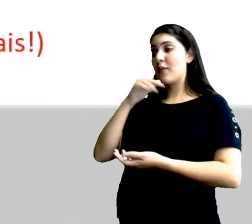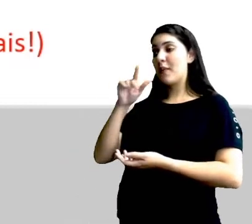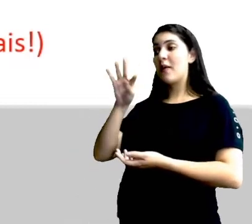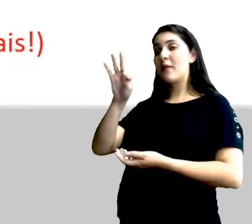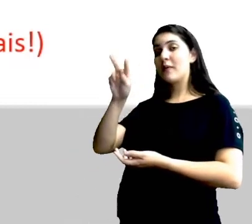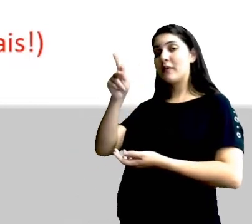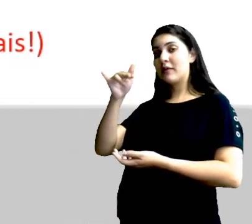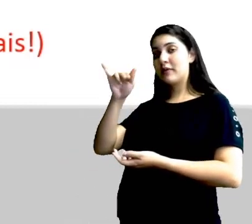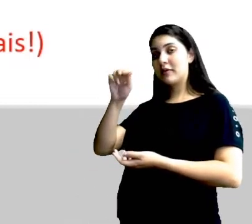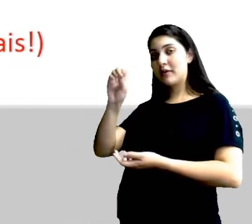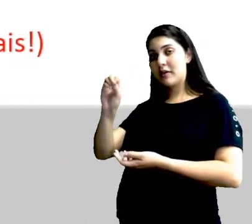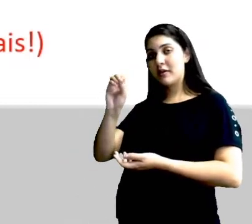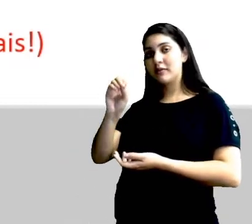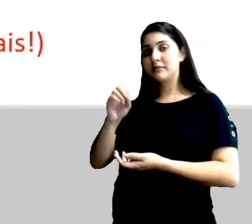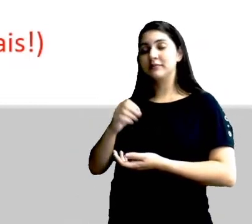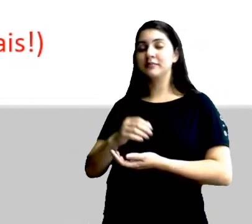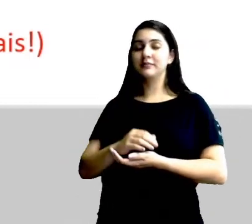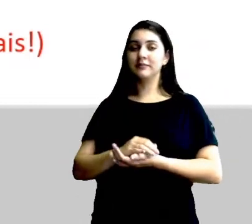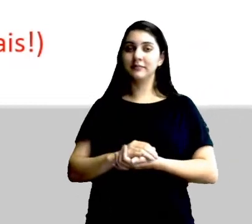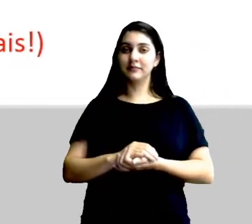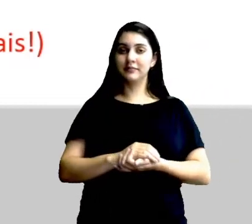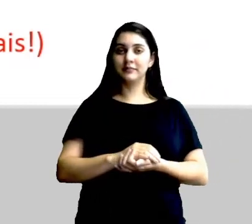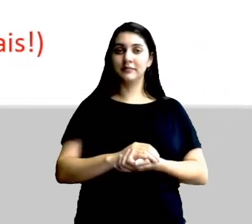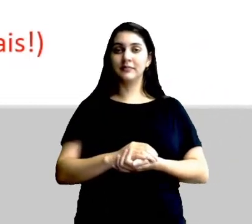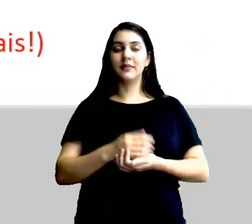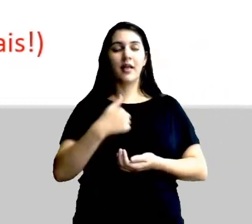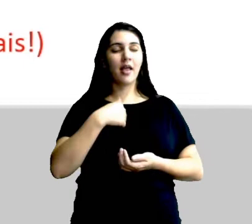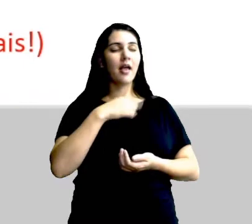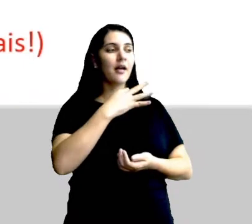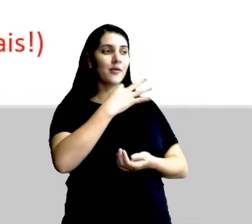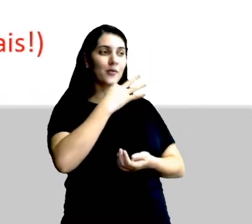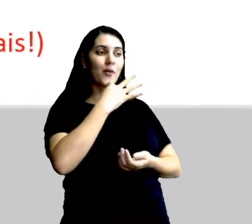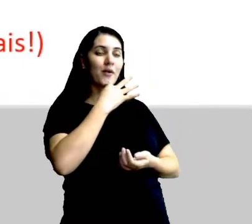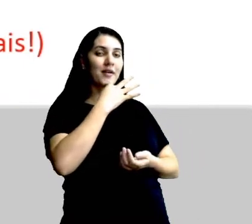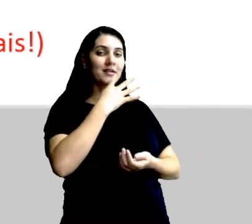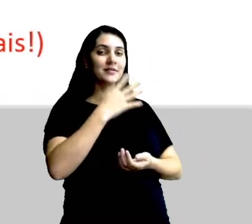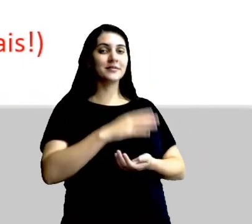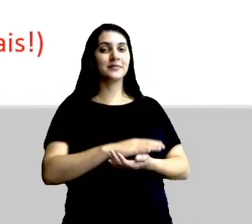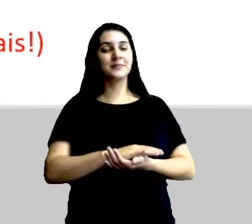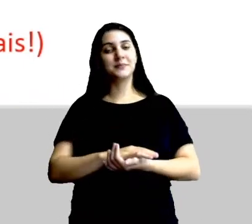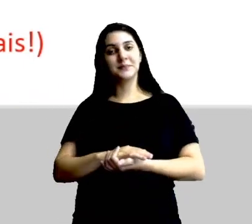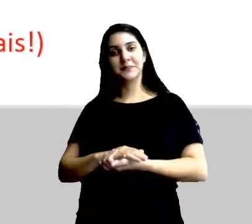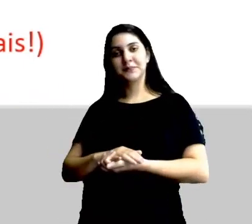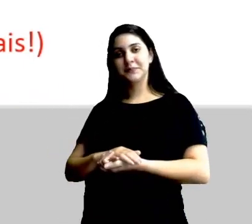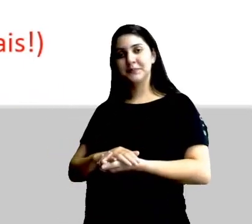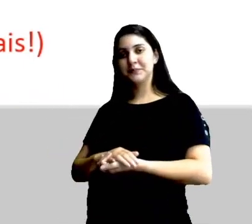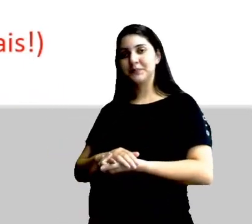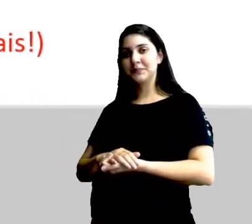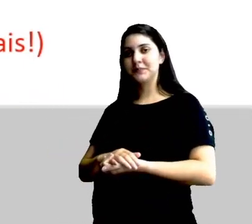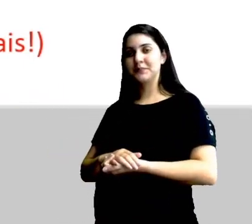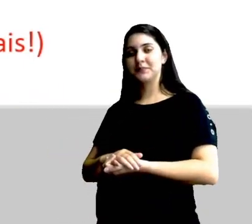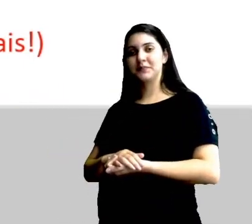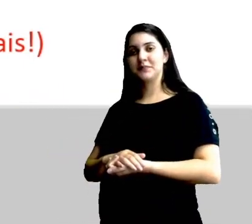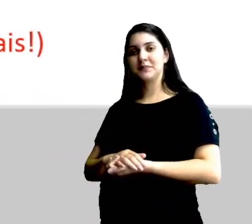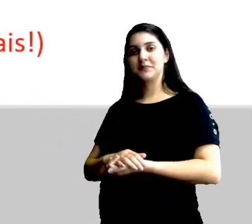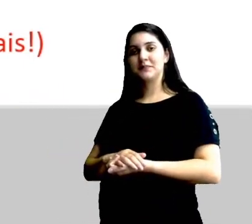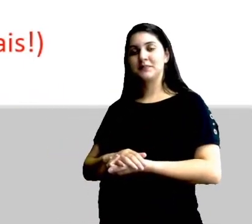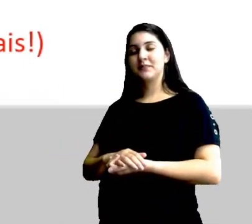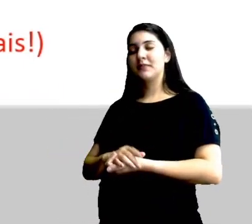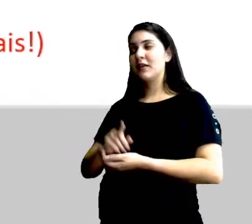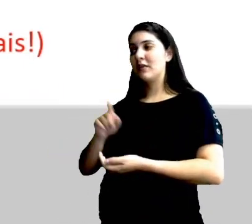é Tiago. I know him. Ou seja, eu o conheço. Do you have any brothers or